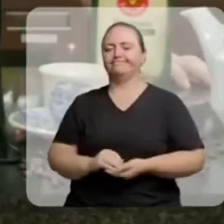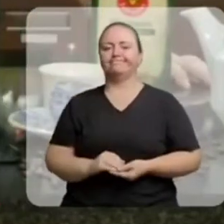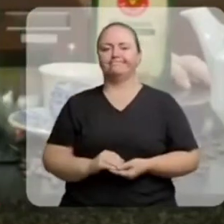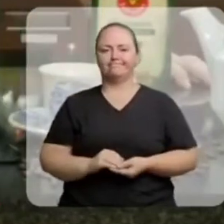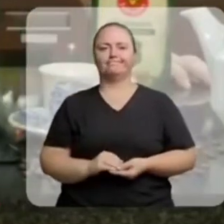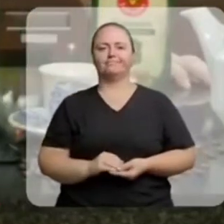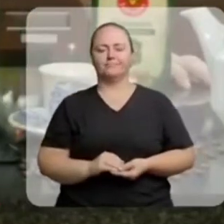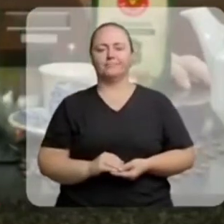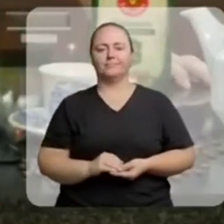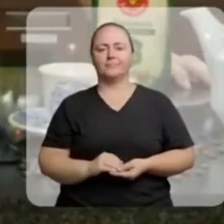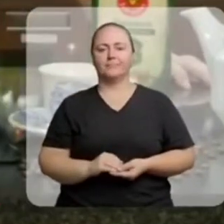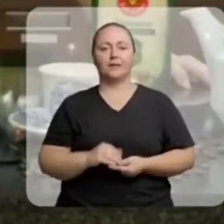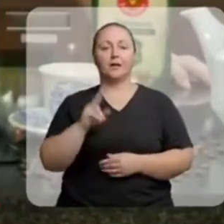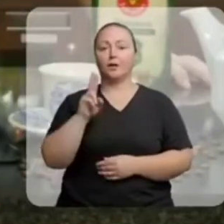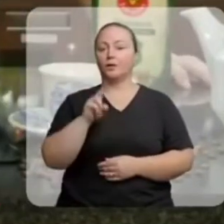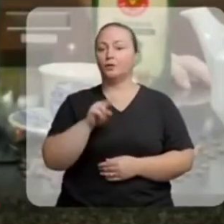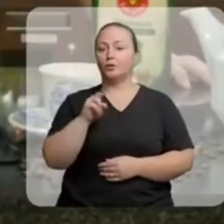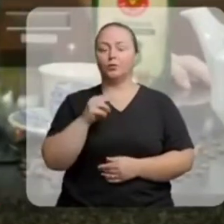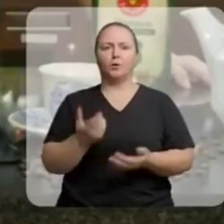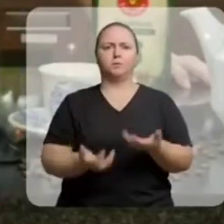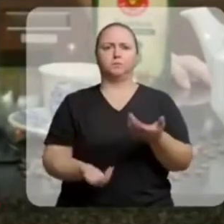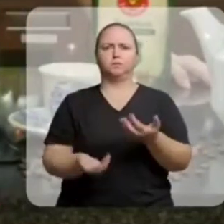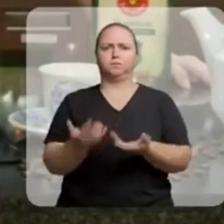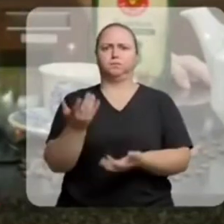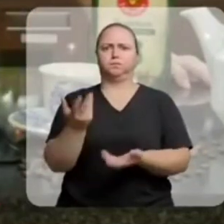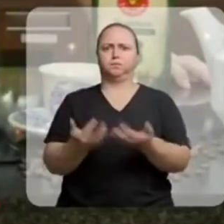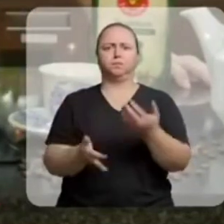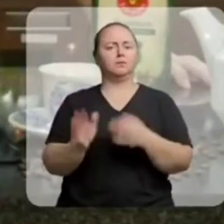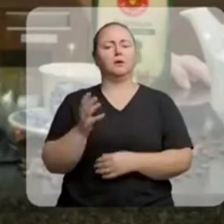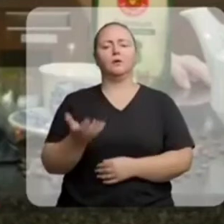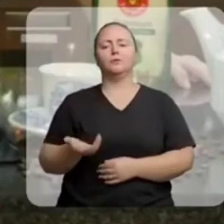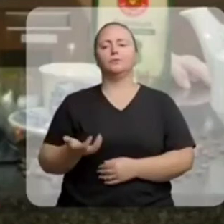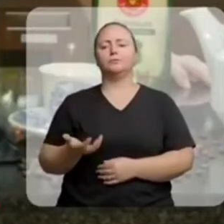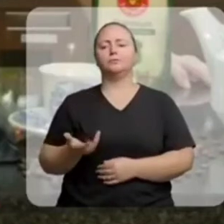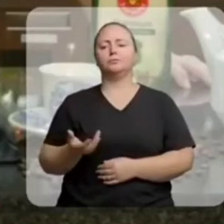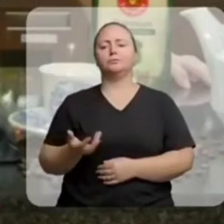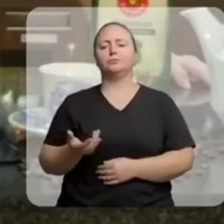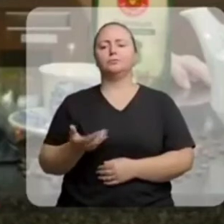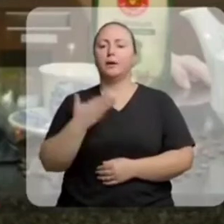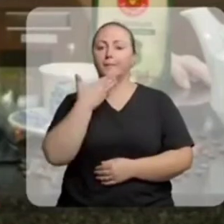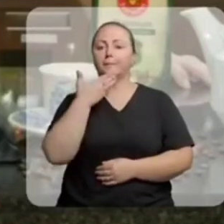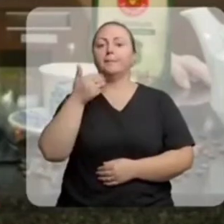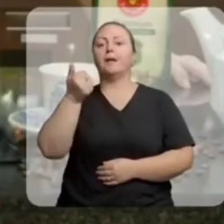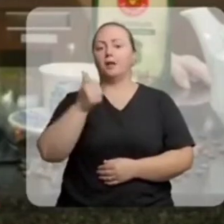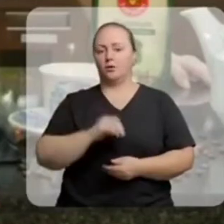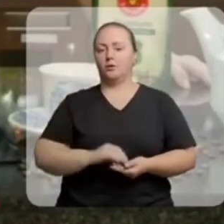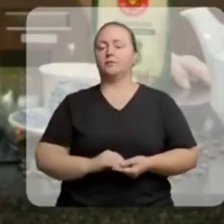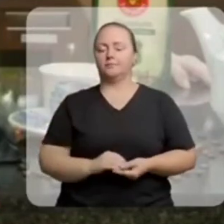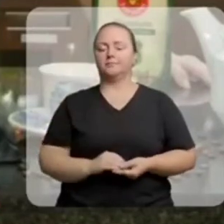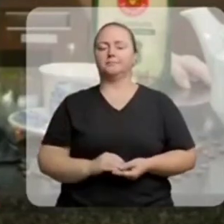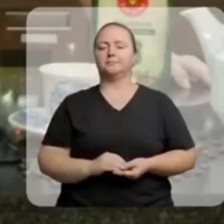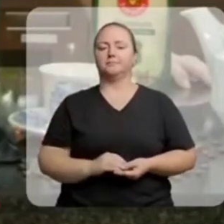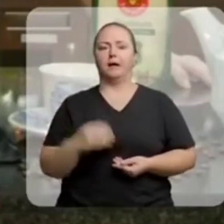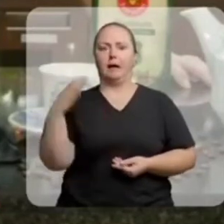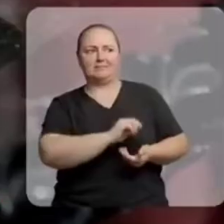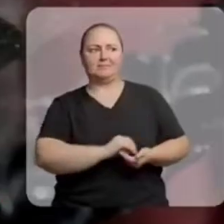tá? Nunca no fogo alto, também para não dar a pressão, né? O vapor tão rápido da